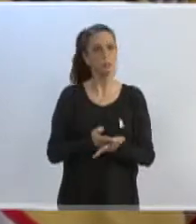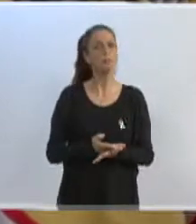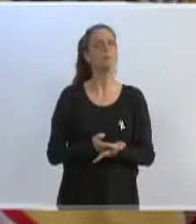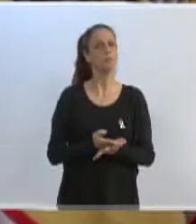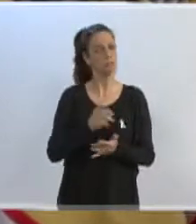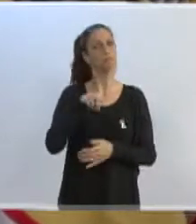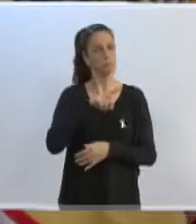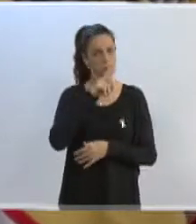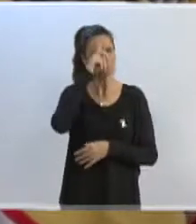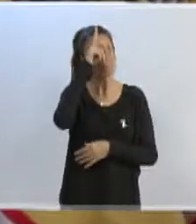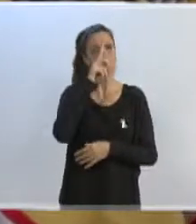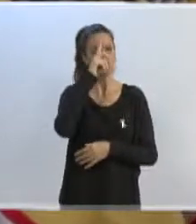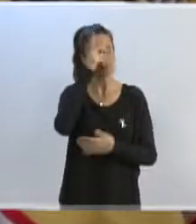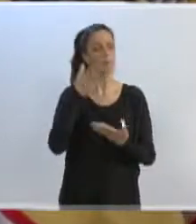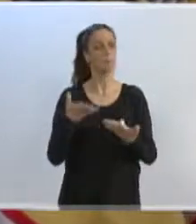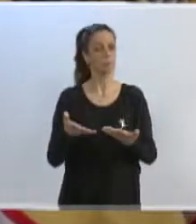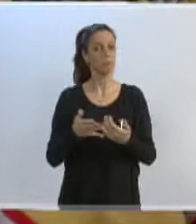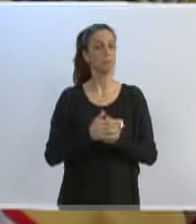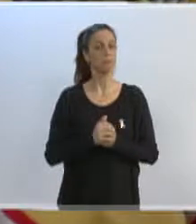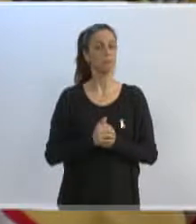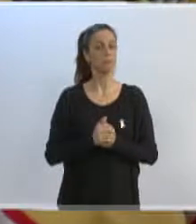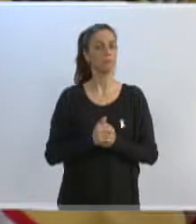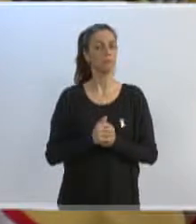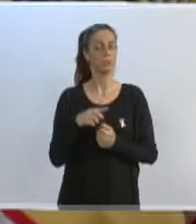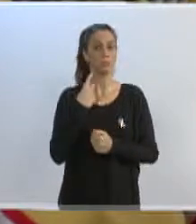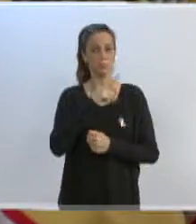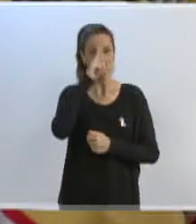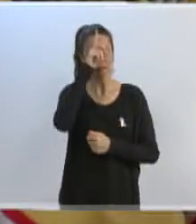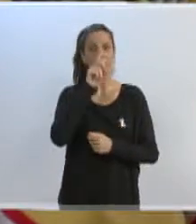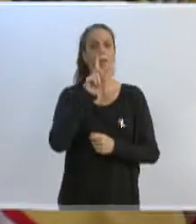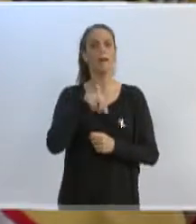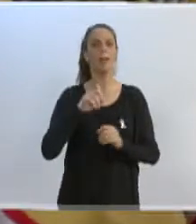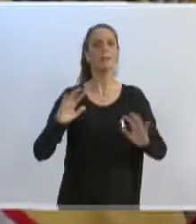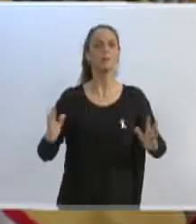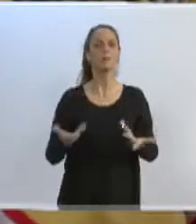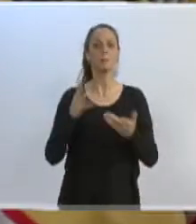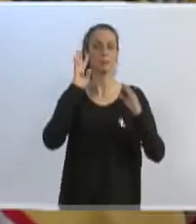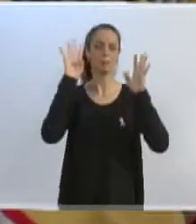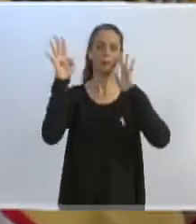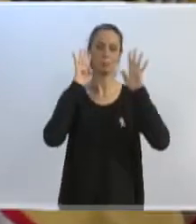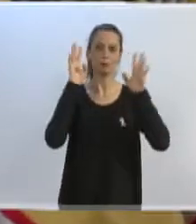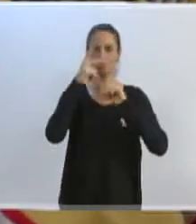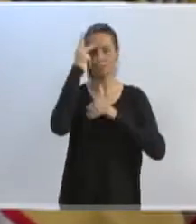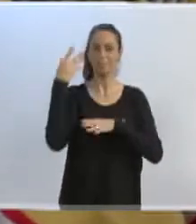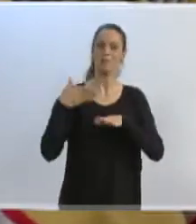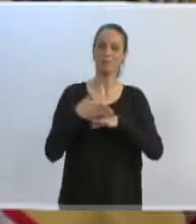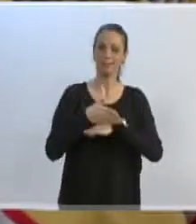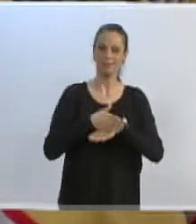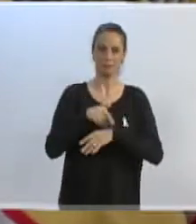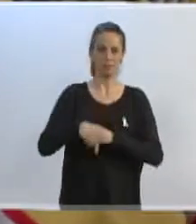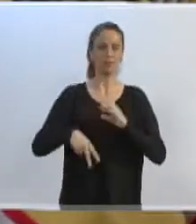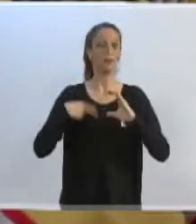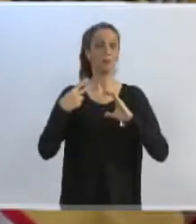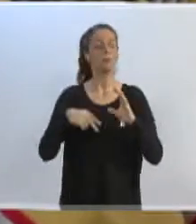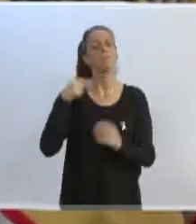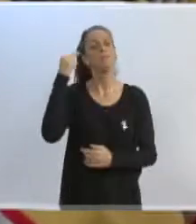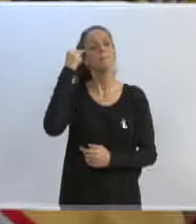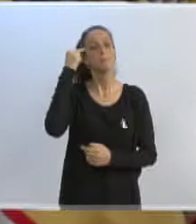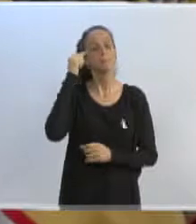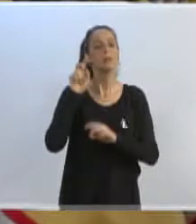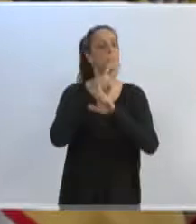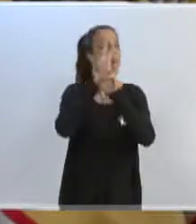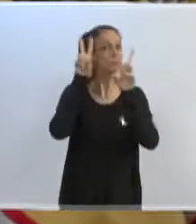é uma ideia que deveria ser... a nossa ideia é promover uma reflexão, né, para os membros aqui do Legislativo pensarem um pouco